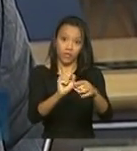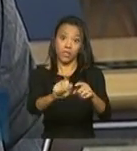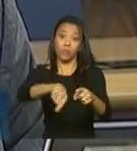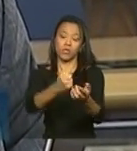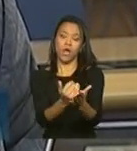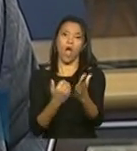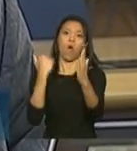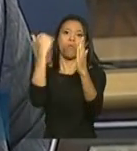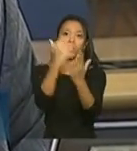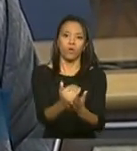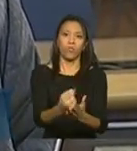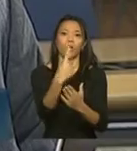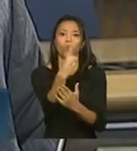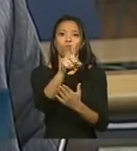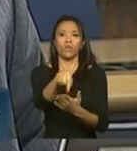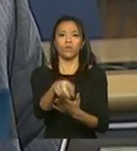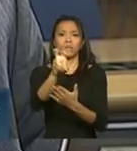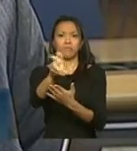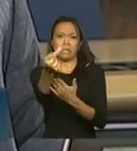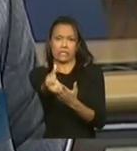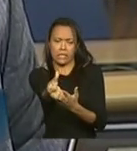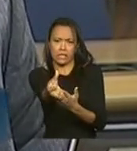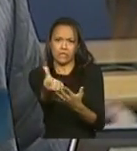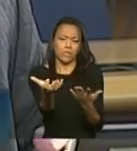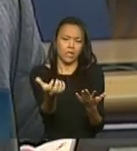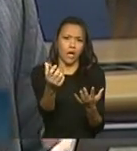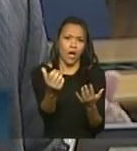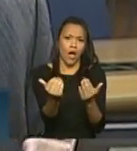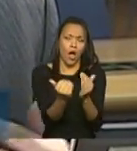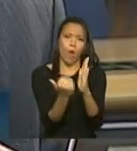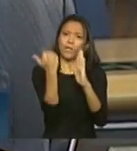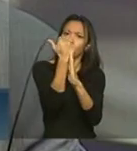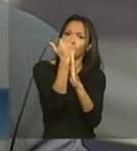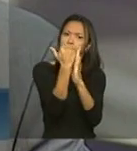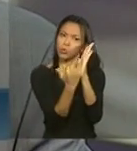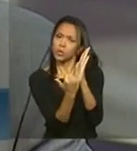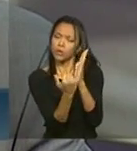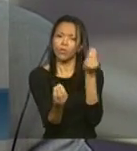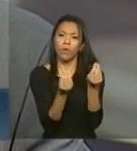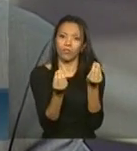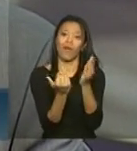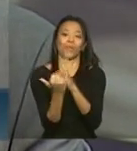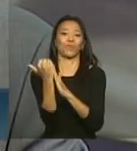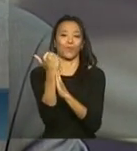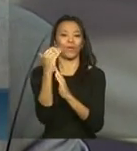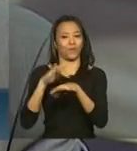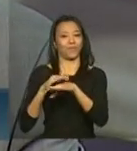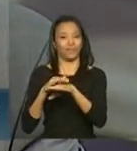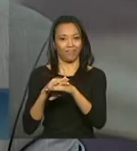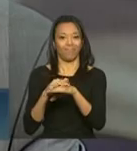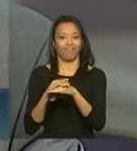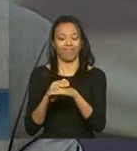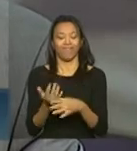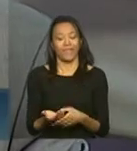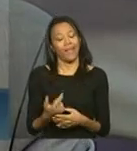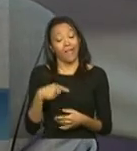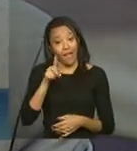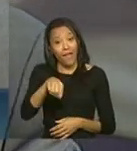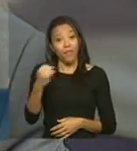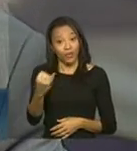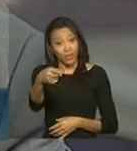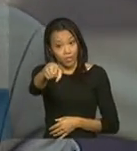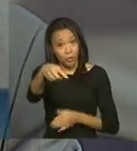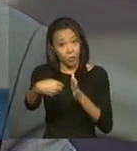para 1,56. Eu queria entender isso. Aumentou, diminuiu? Aumentou. O que acontece, André? Acho que é importante essa